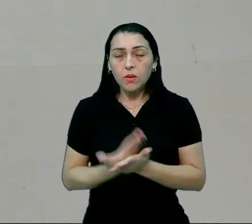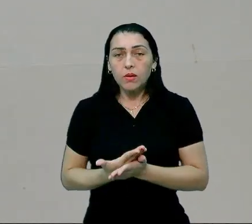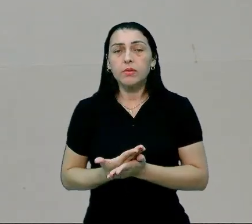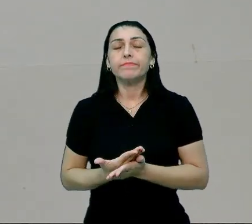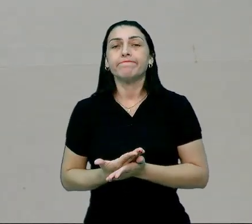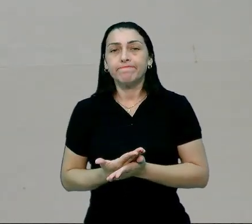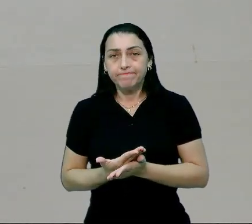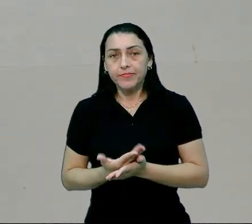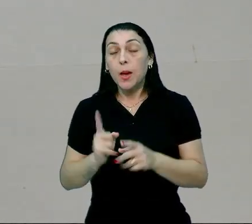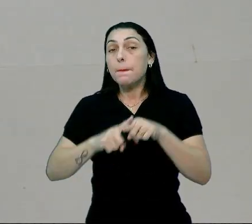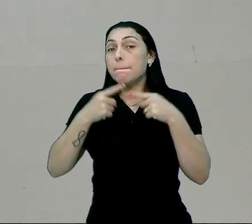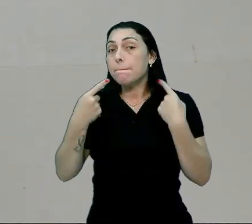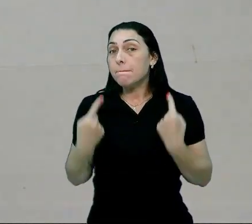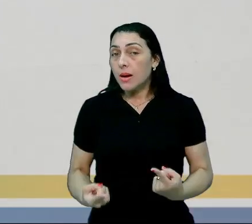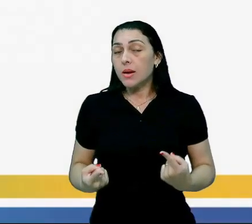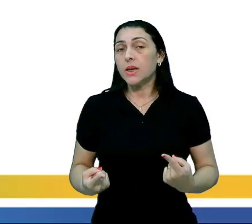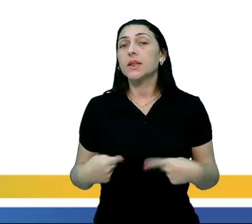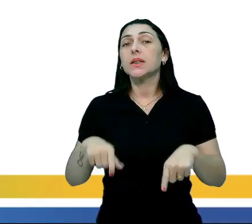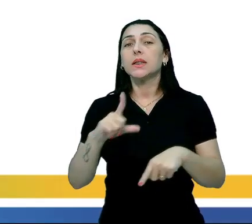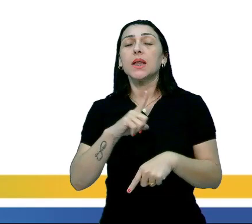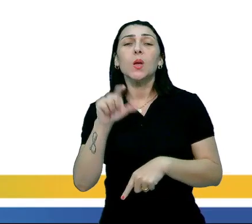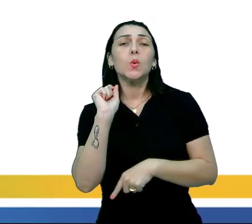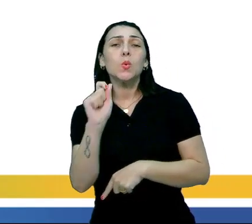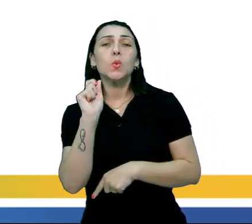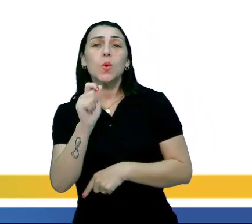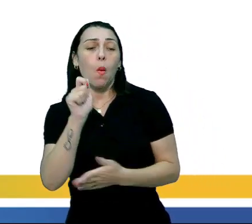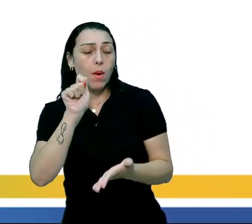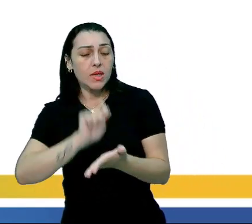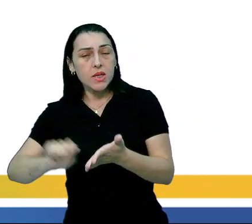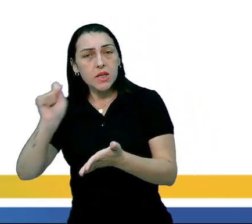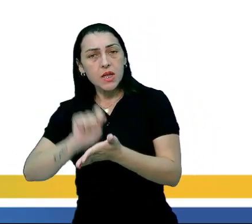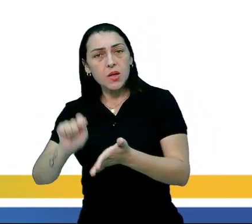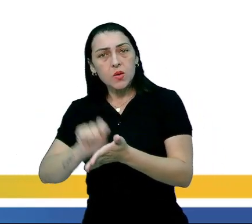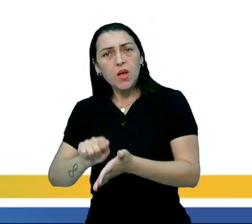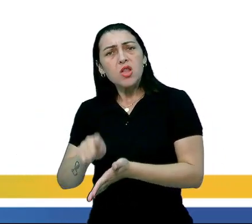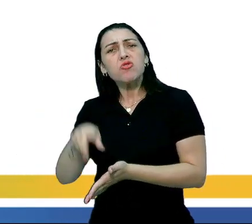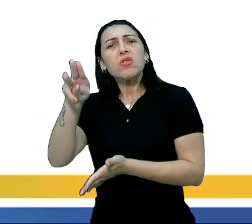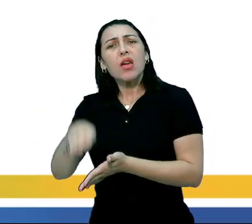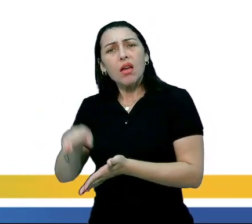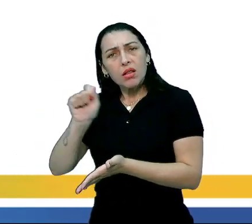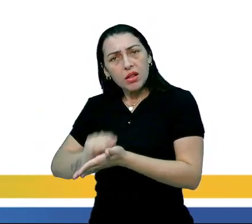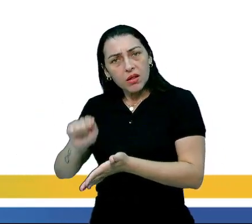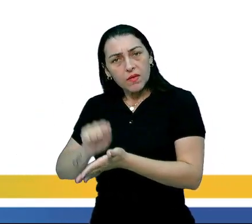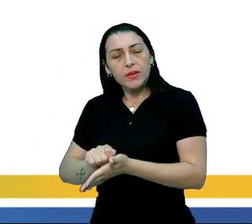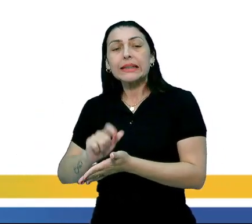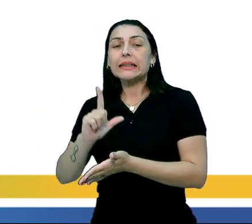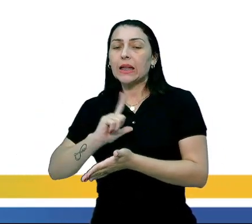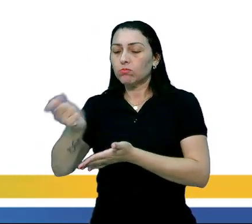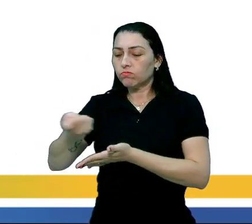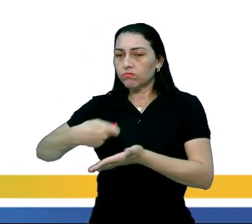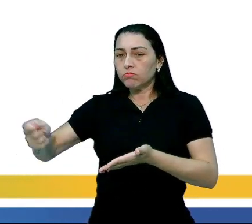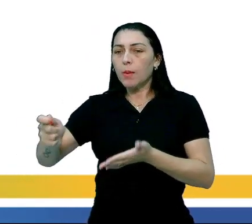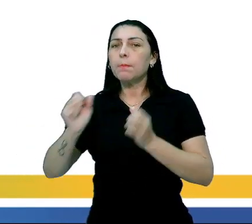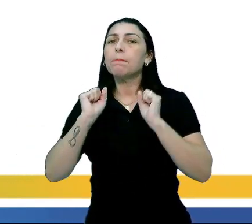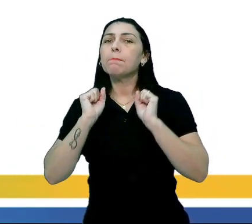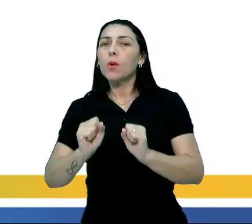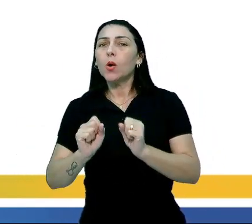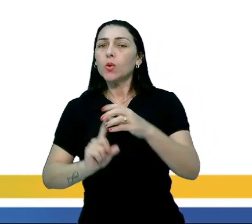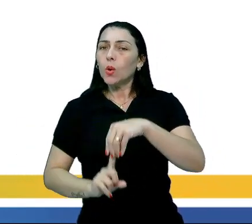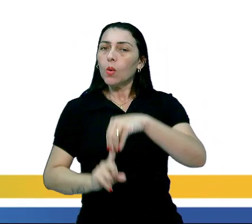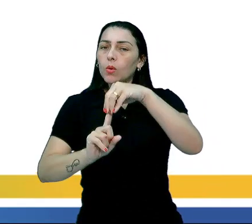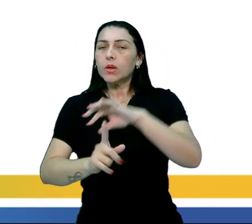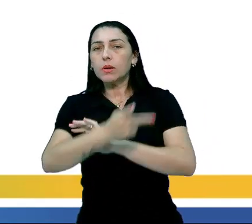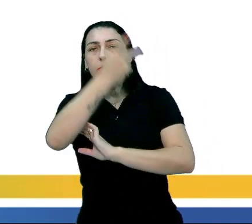enfim. Mas ela tem o quê? Uma assinatura. Se ela tem uma assinatura, pode ser que uma